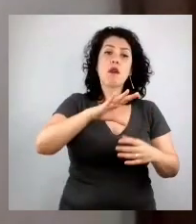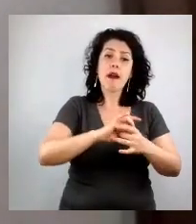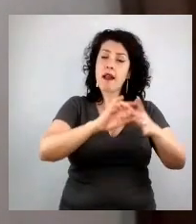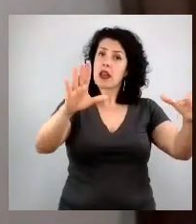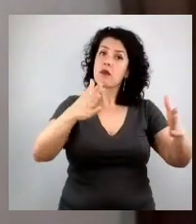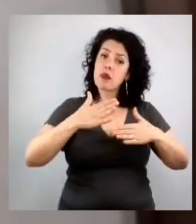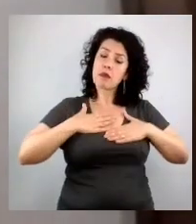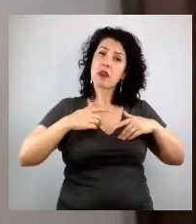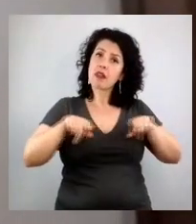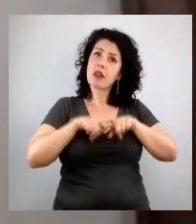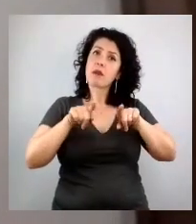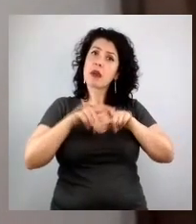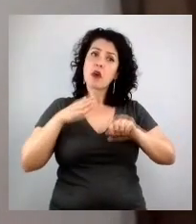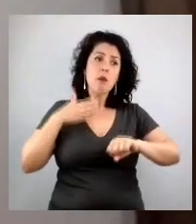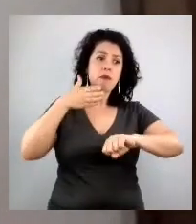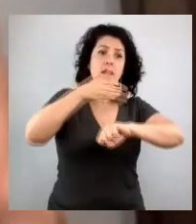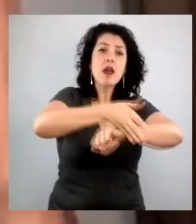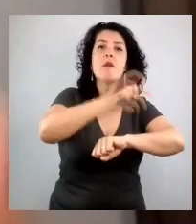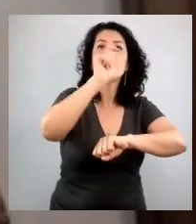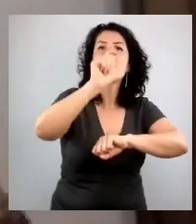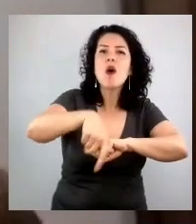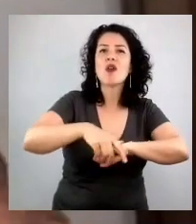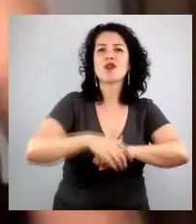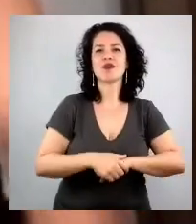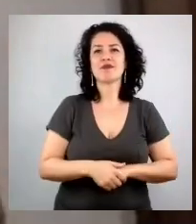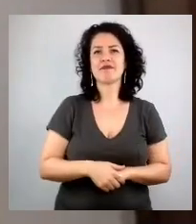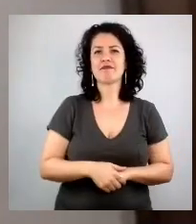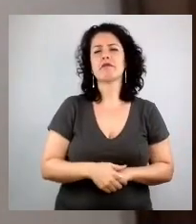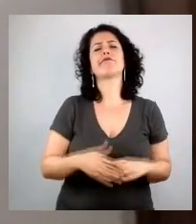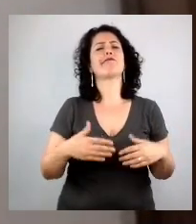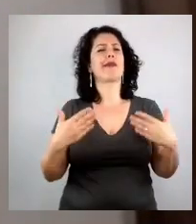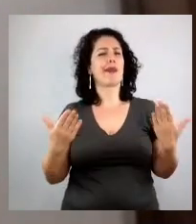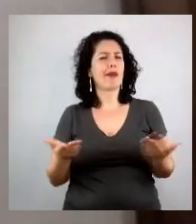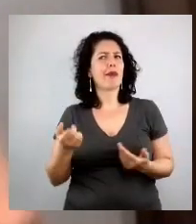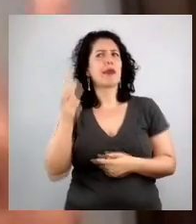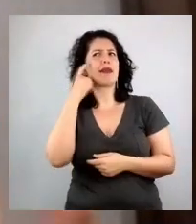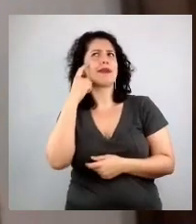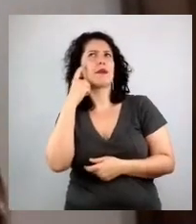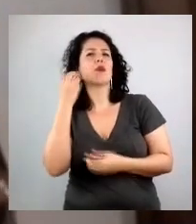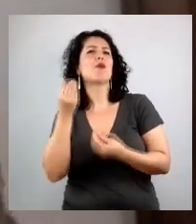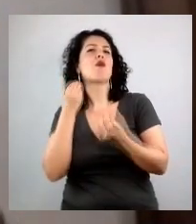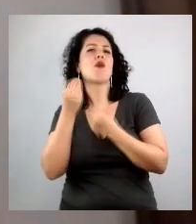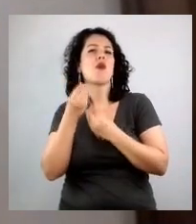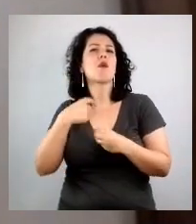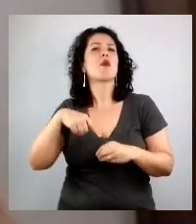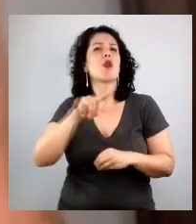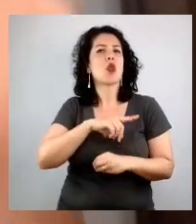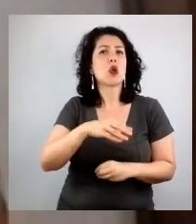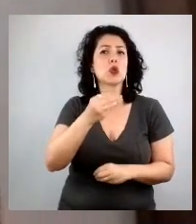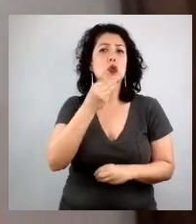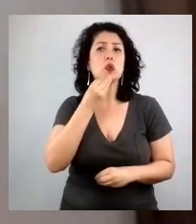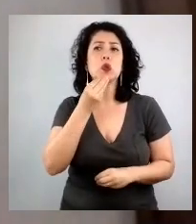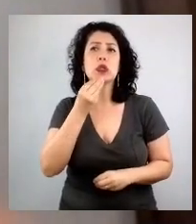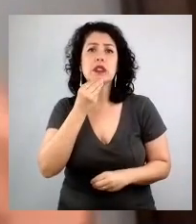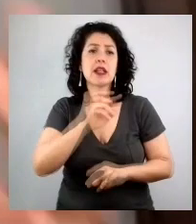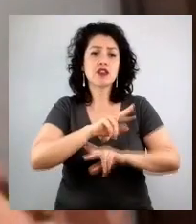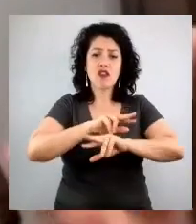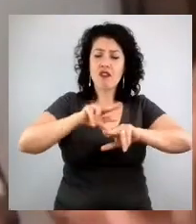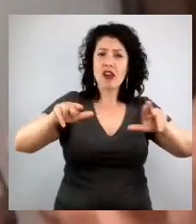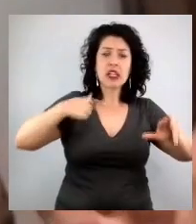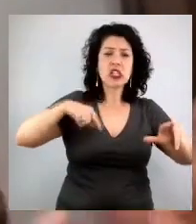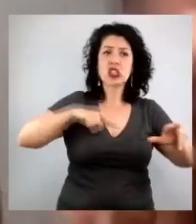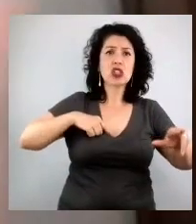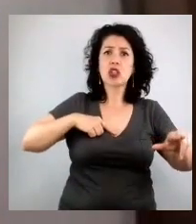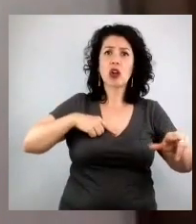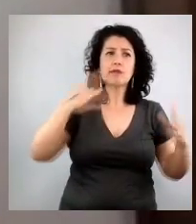E aí eu fiquei pensando, olha como a gente está deixando de achar oportunidades de negócio, de produto, de serviço. Quando